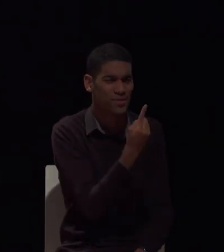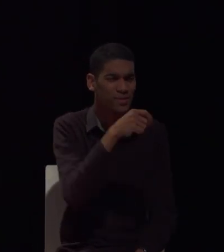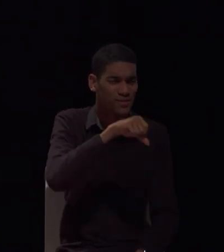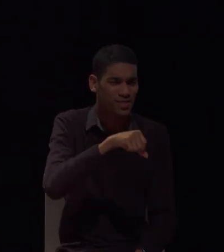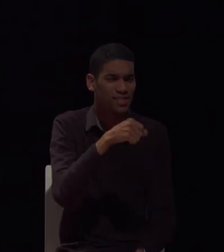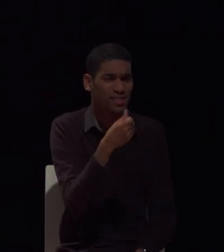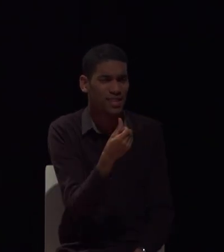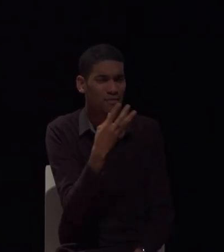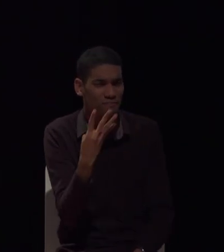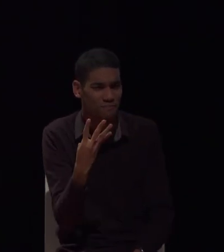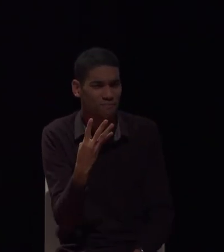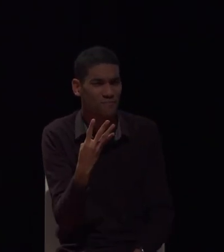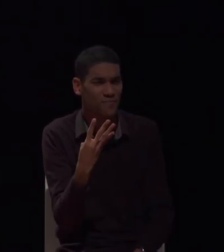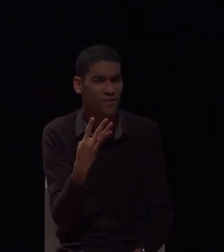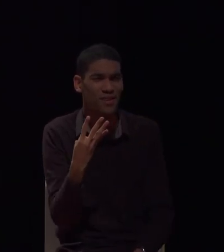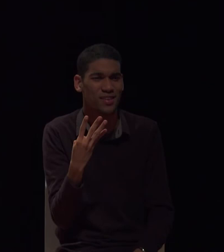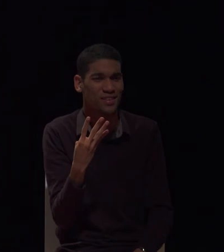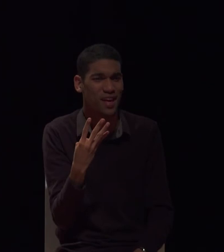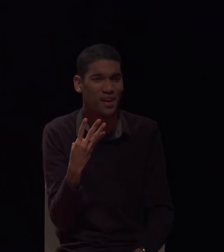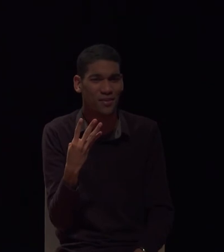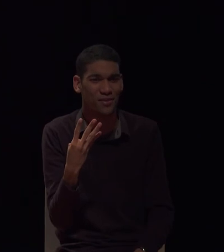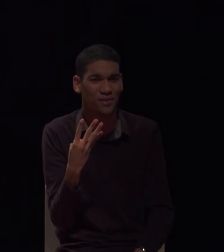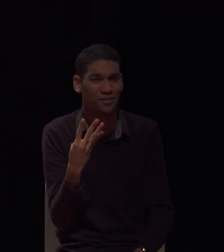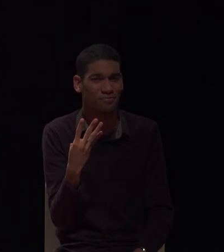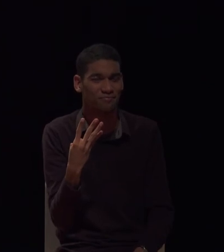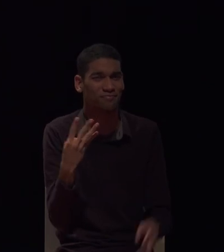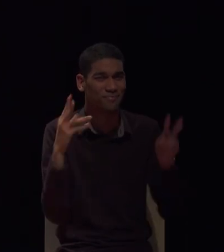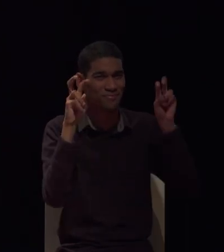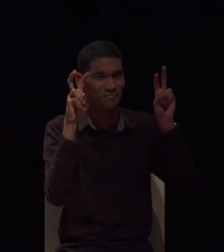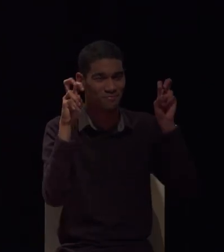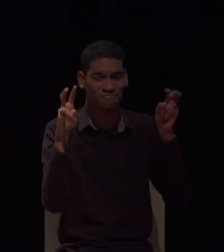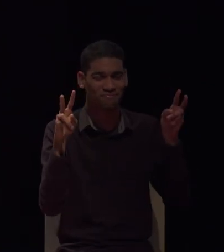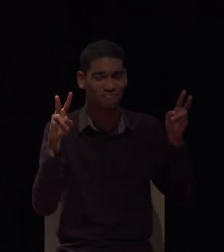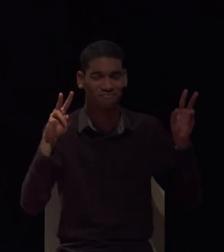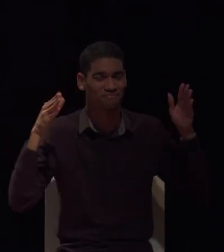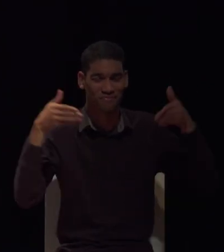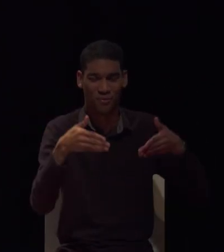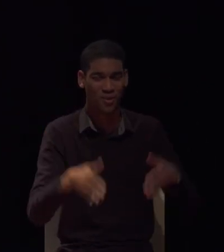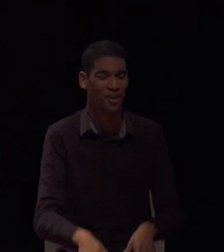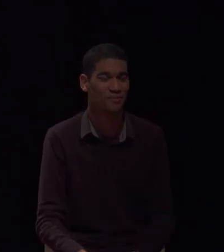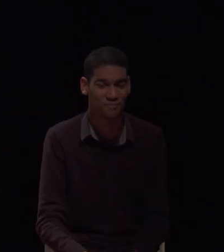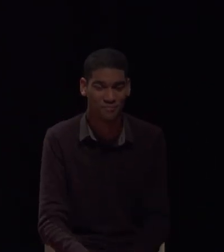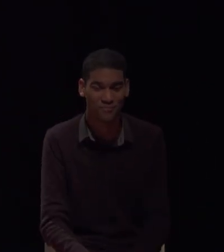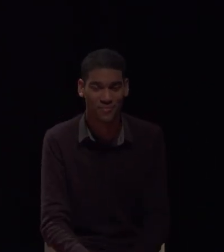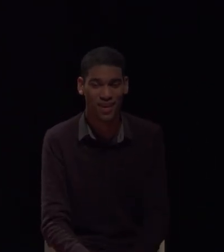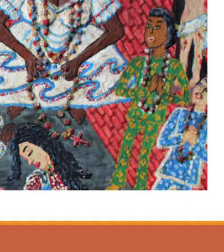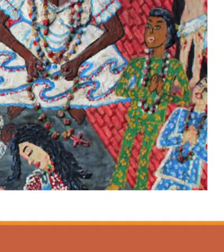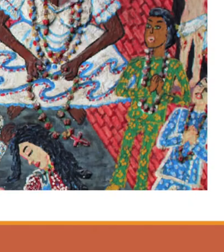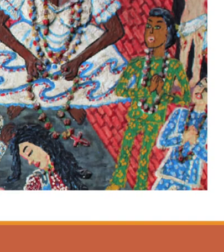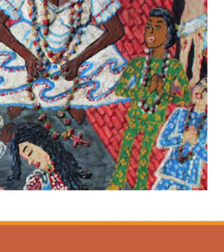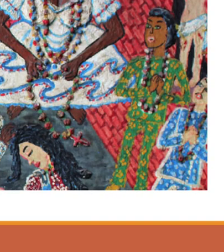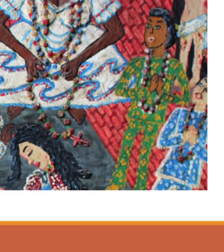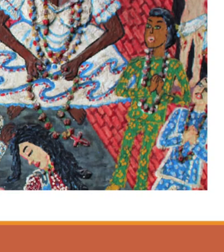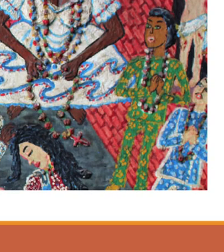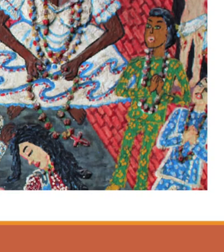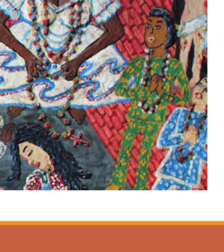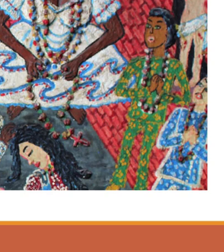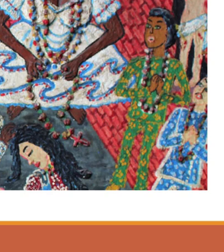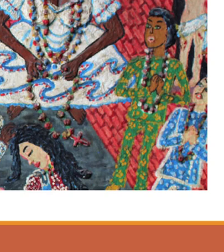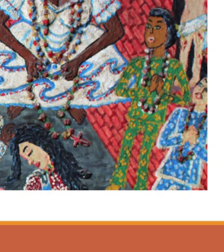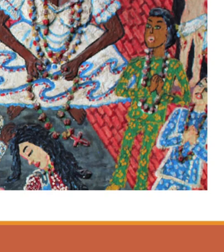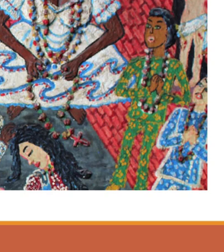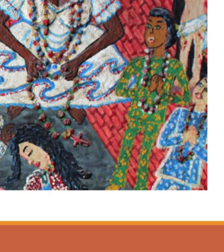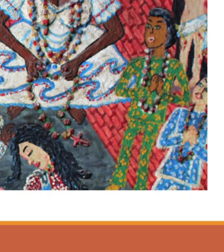morte o tempo da morte de maria auxiliadora por favor querido é isso é a minha casa que a religiosidade